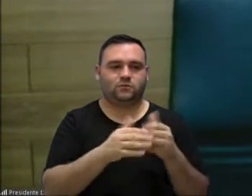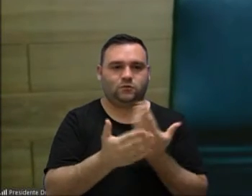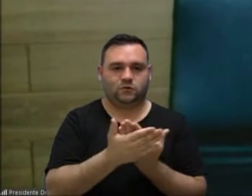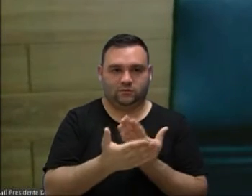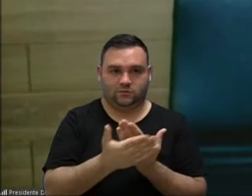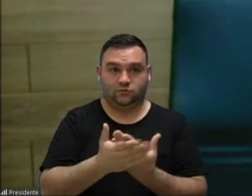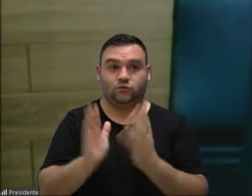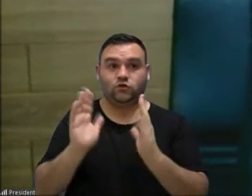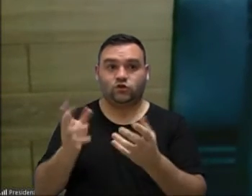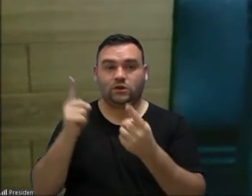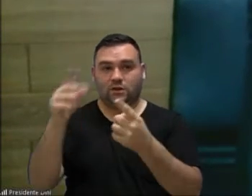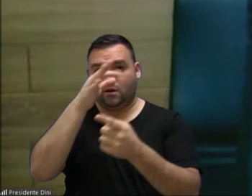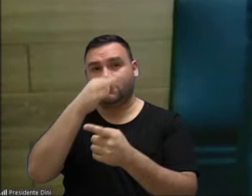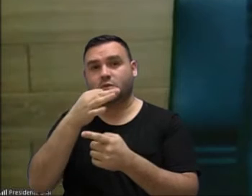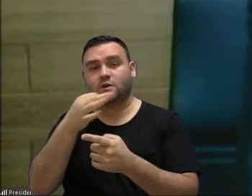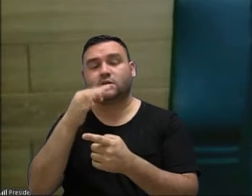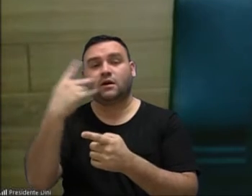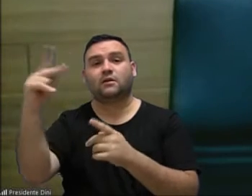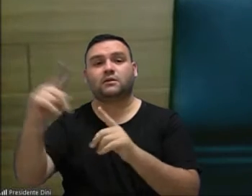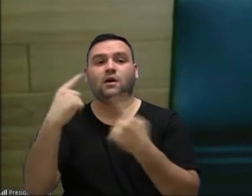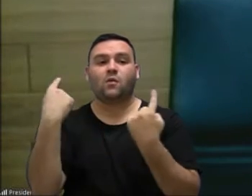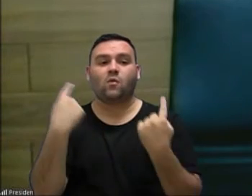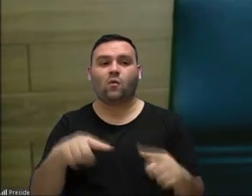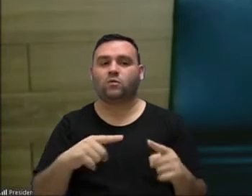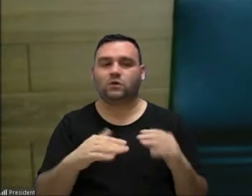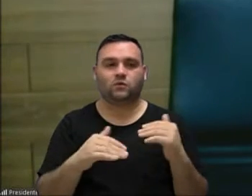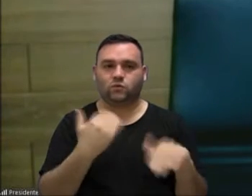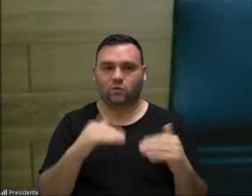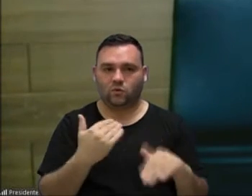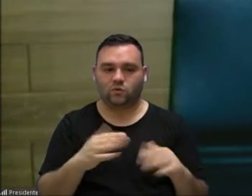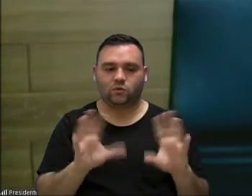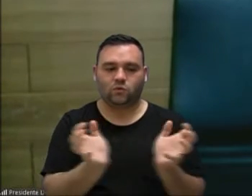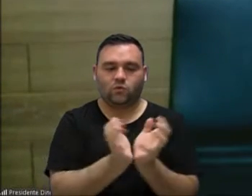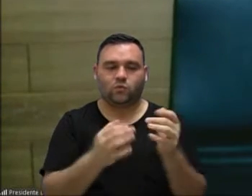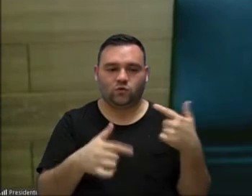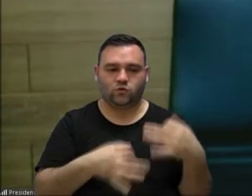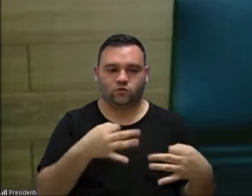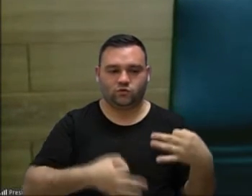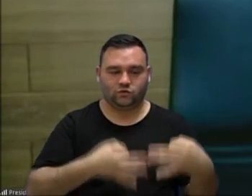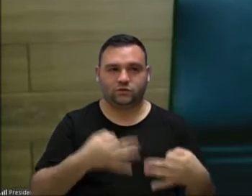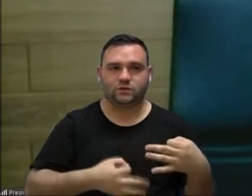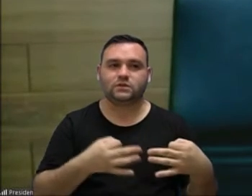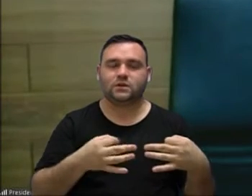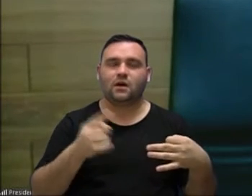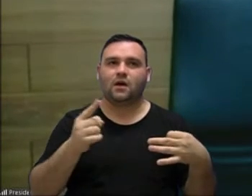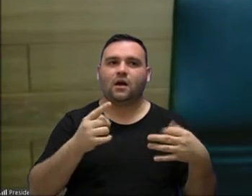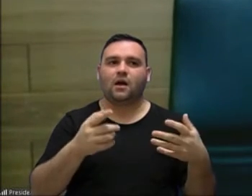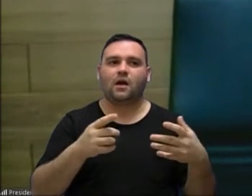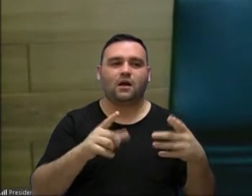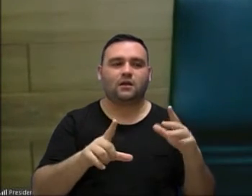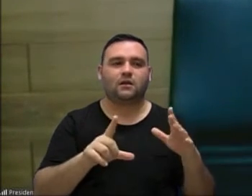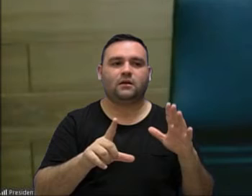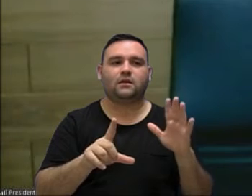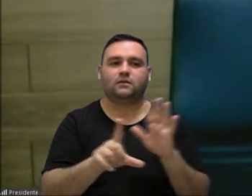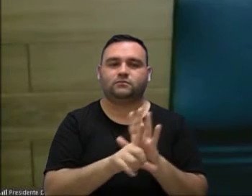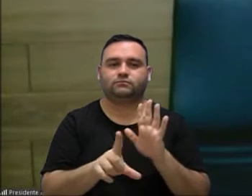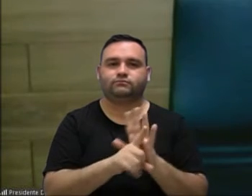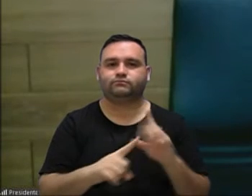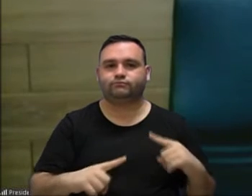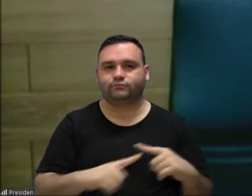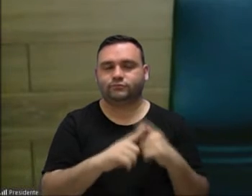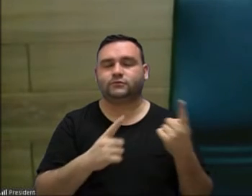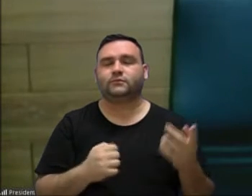a manifestação é contrária a comissão de justiça se posicionou pela inconstitucionalidade